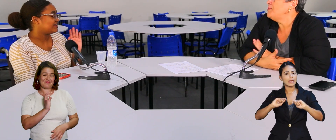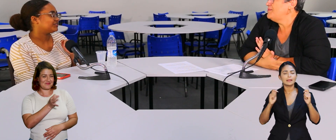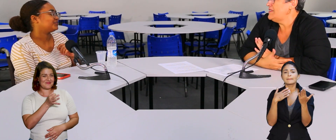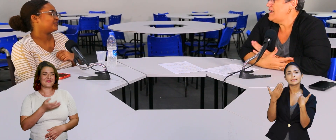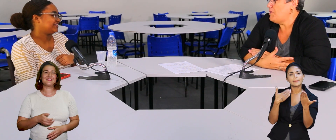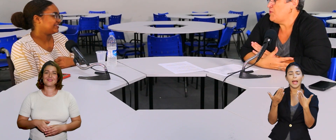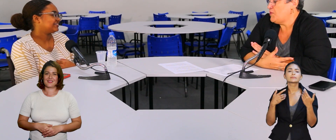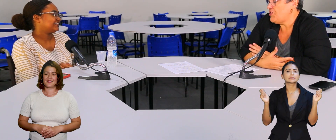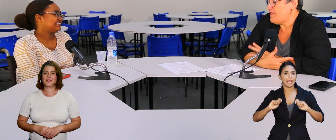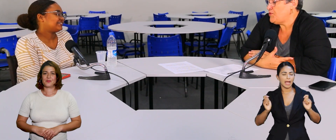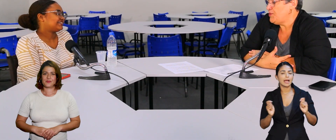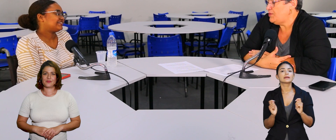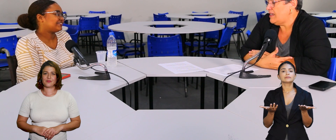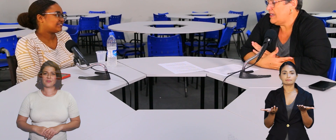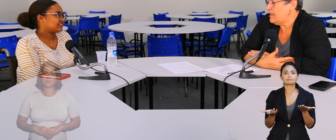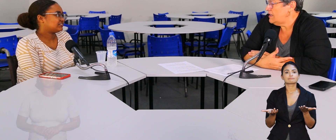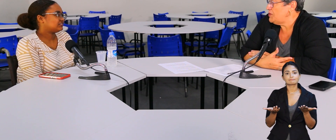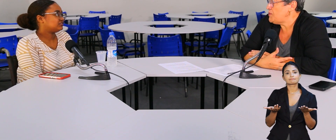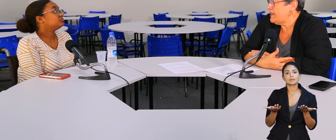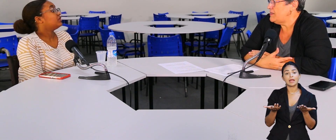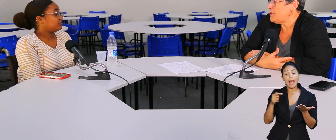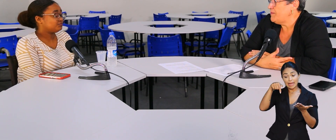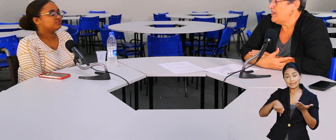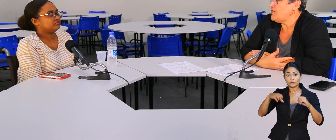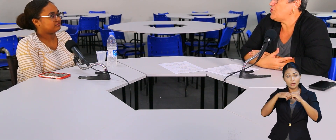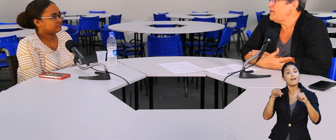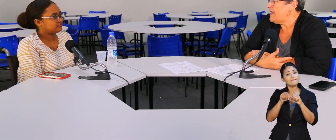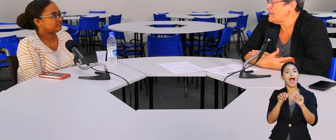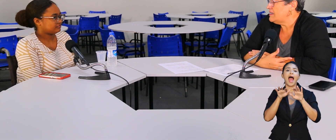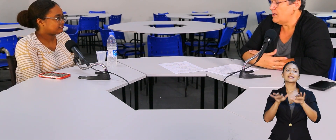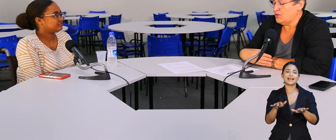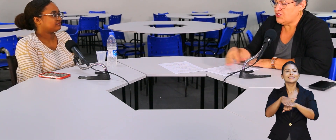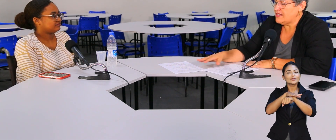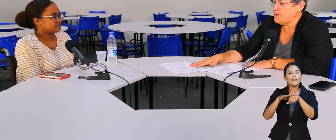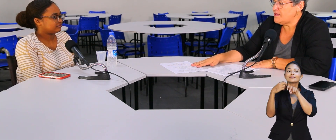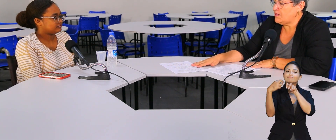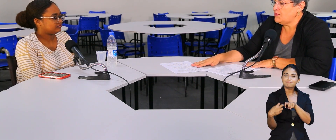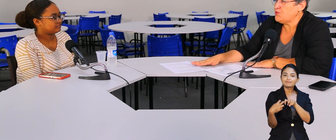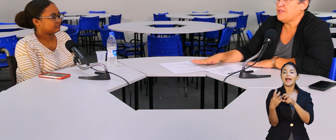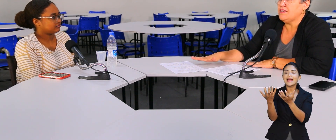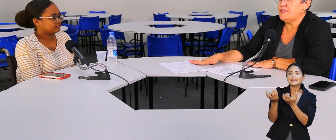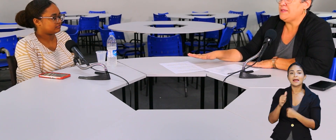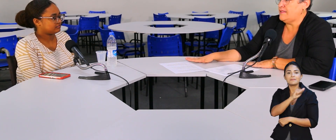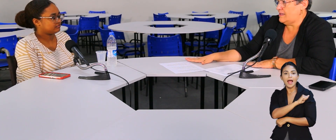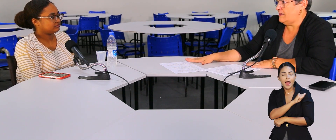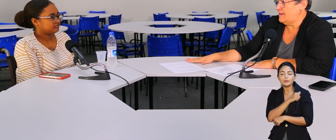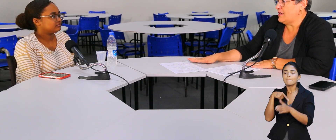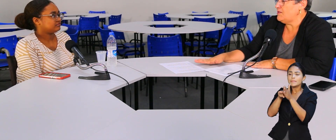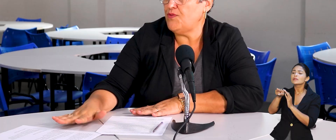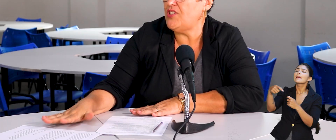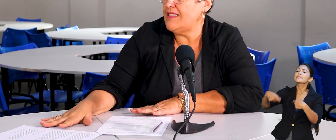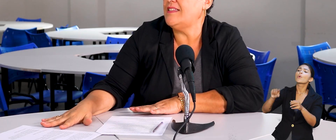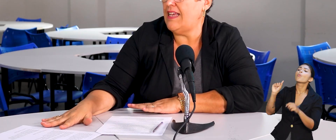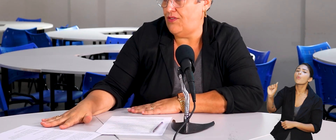papo. Exato. Né? O que a gente faz muito aqui na Unisuam é isso. Uhum. A gente conversa. Quando nós recebemos os alunos, o que é que você precisa?